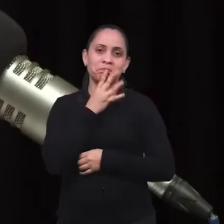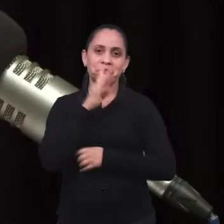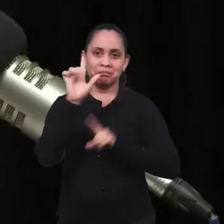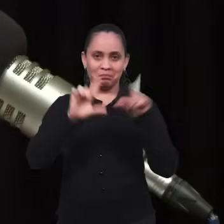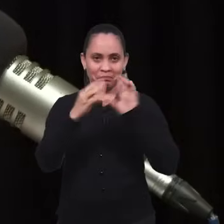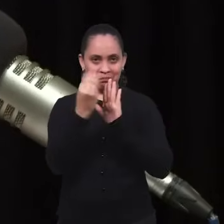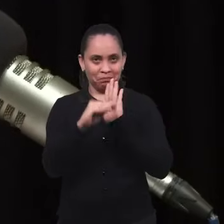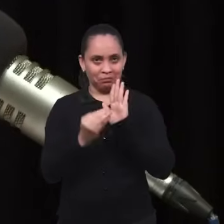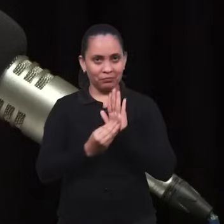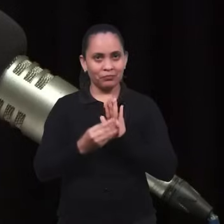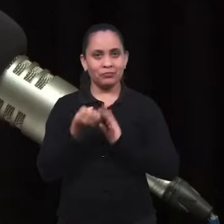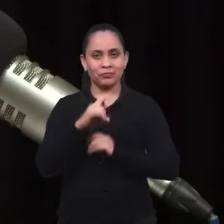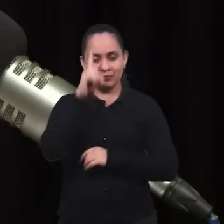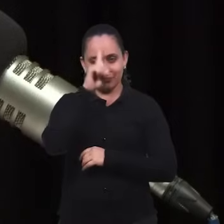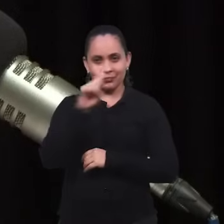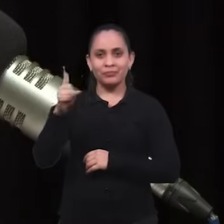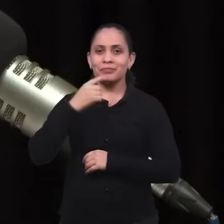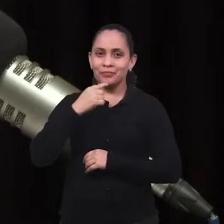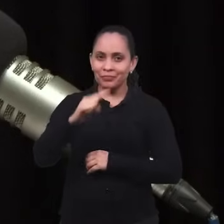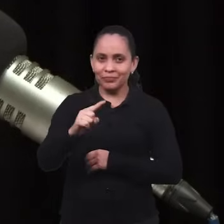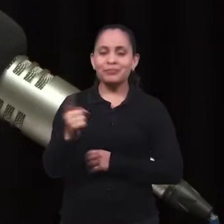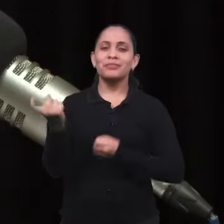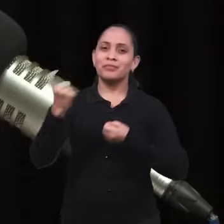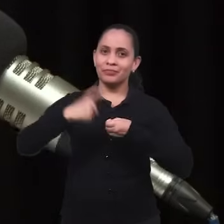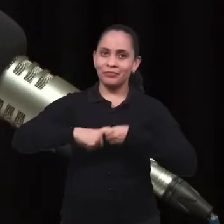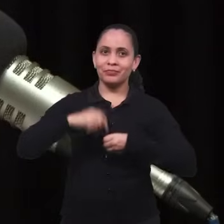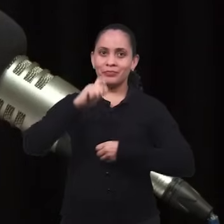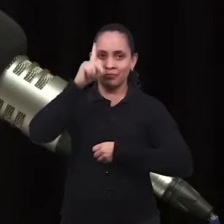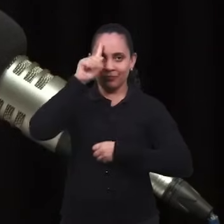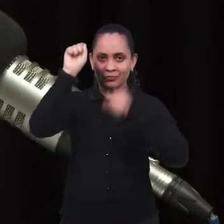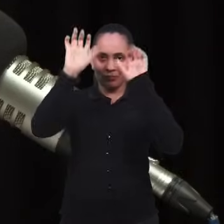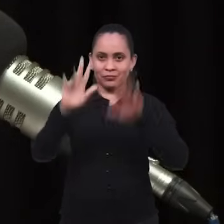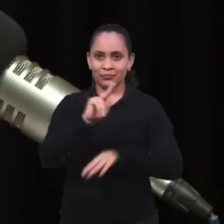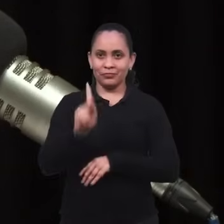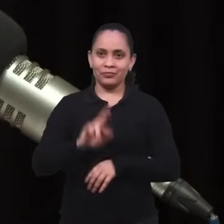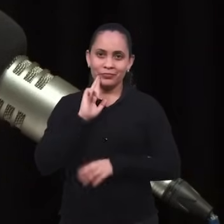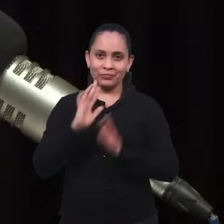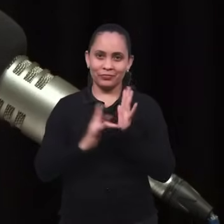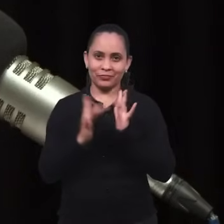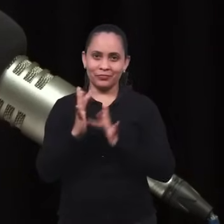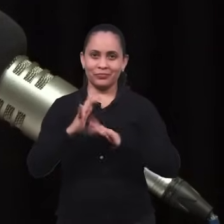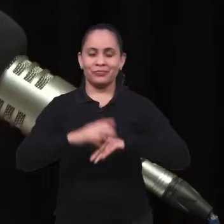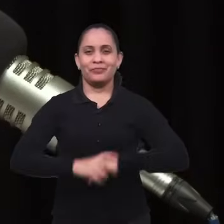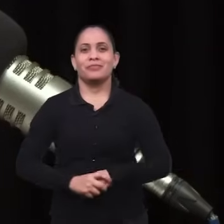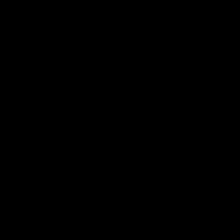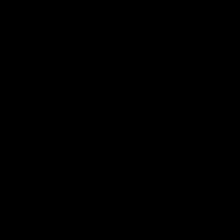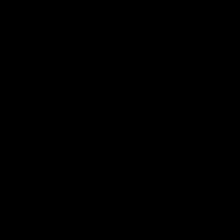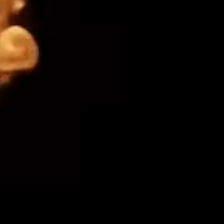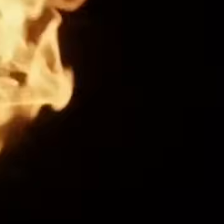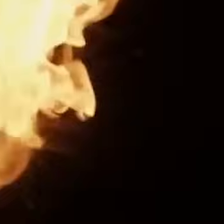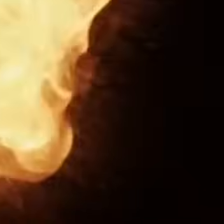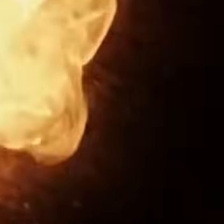precisa conhecer esses conteúdos, tá bom? Se Deus quiser, semana que vem a gente está de volta. Deus abençoe. A paz do Senhor.